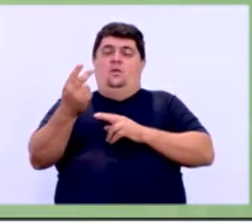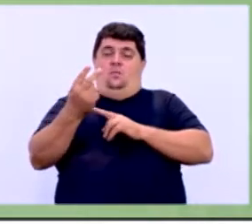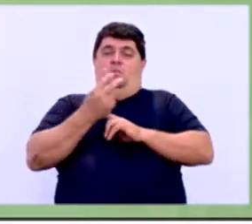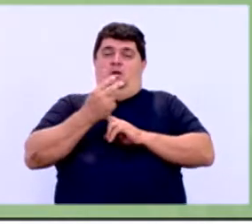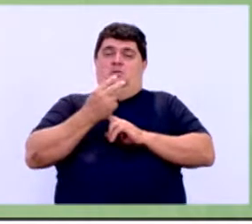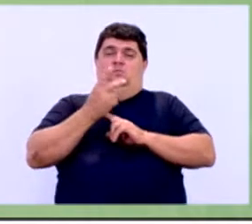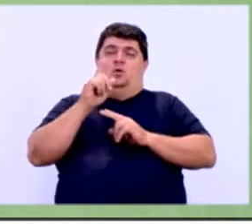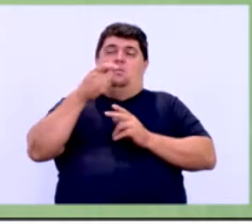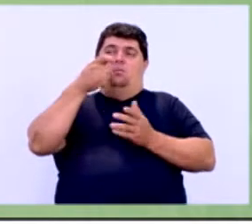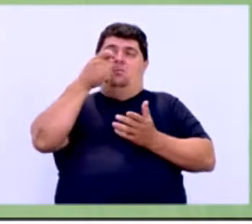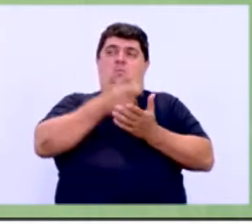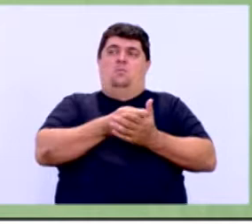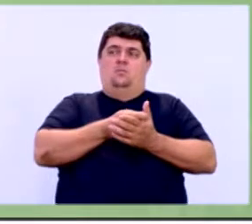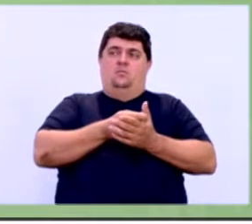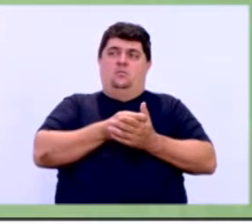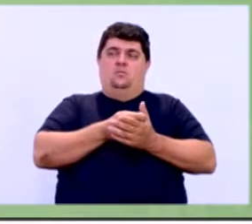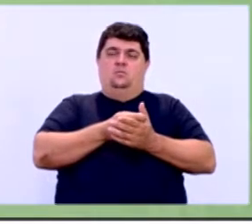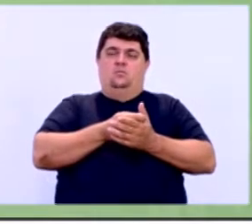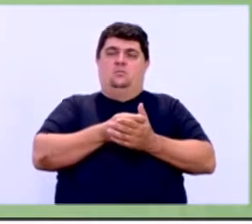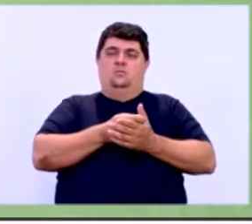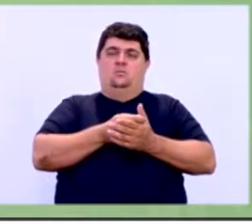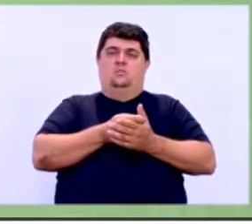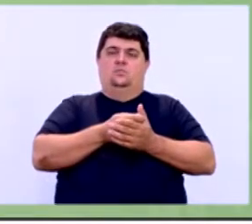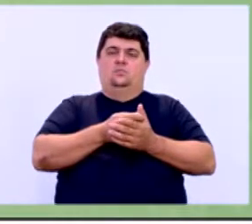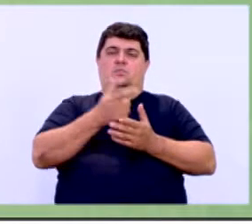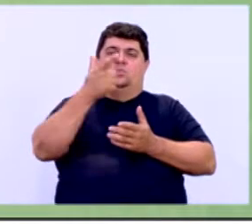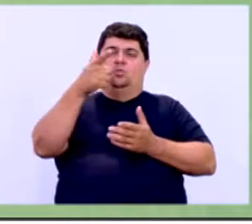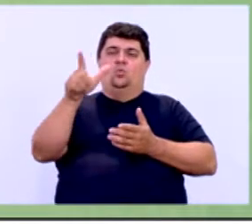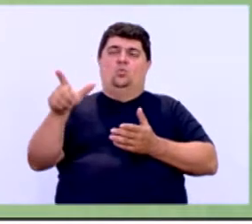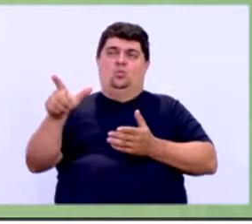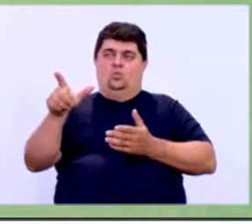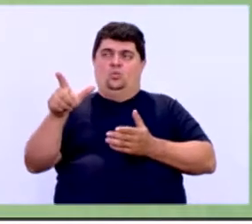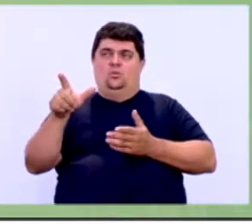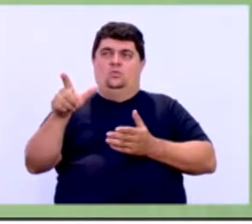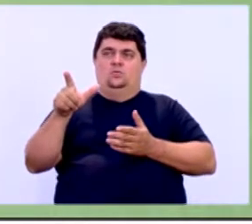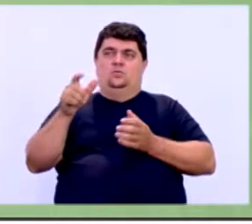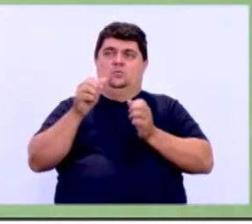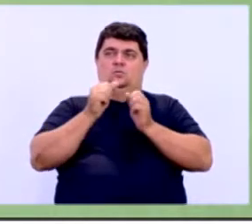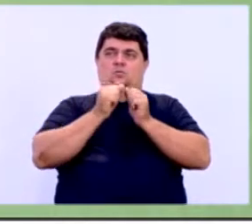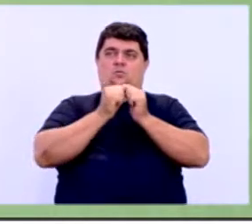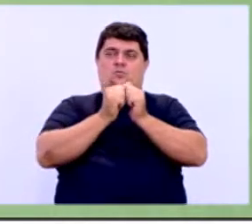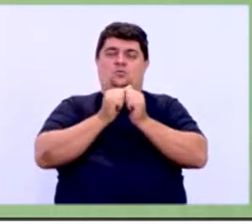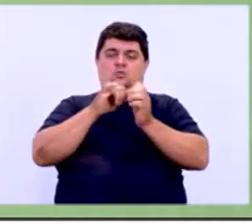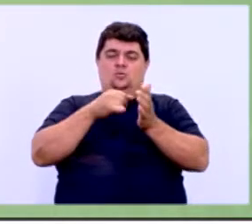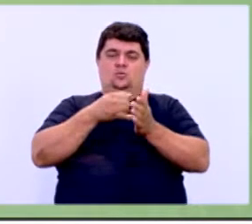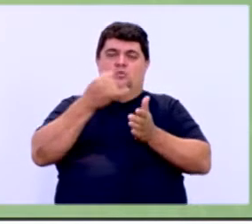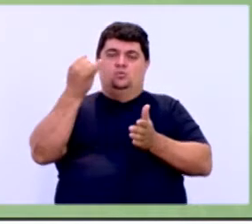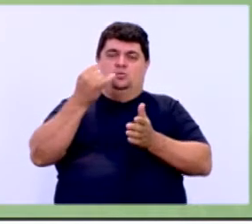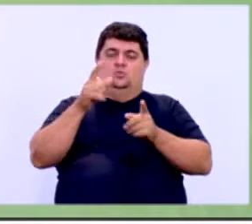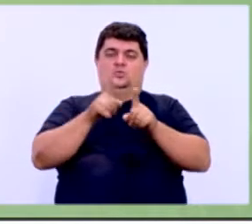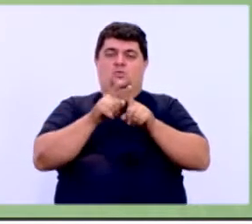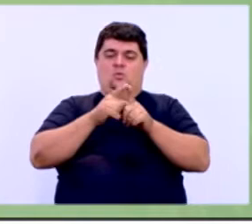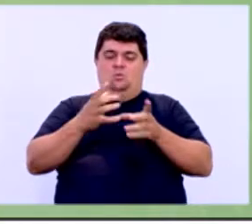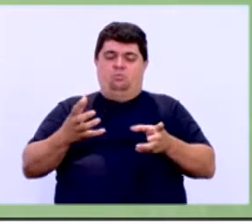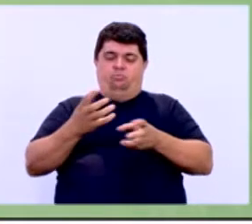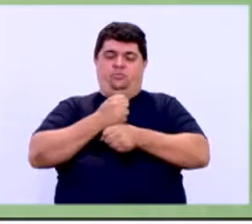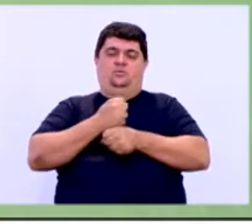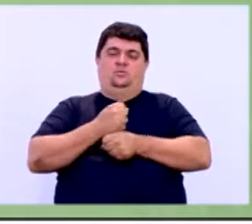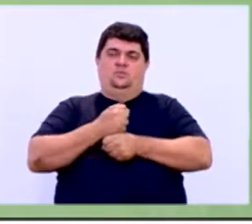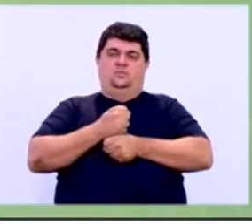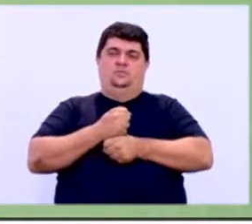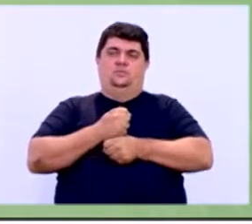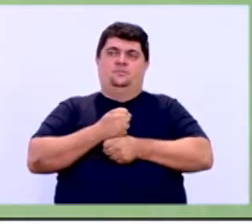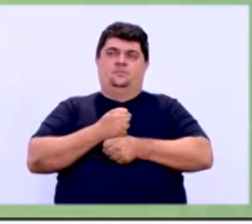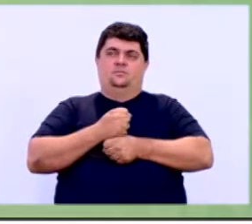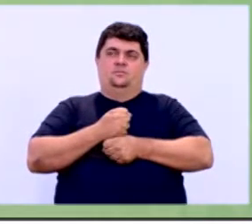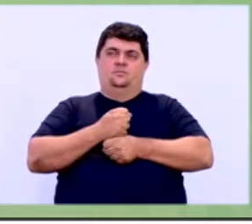pago à instituição financeira de crédito, juntamente com juros e correção, né?